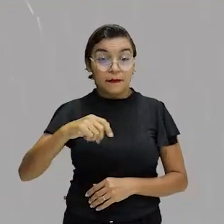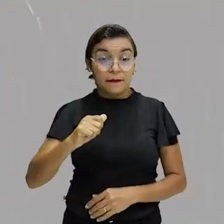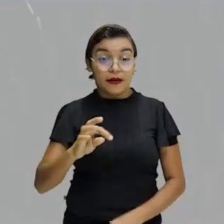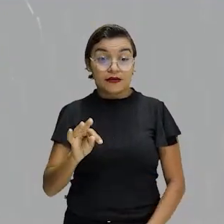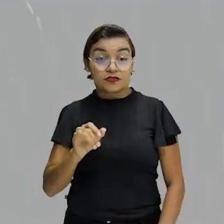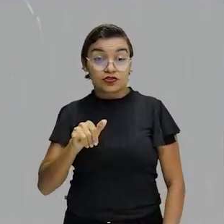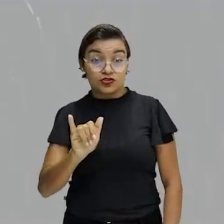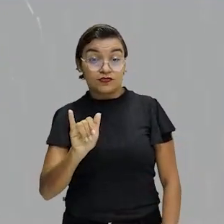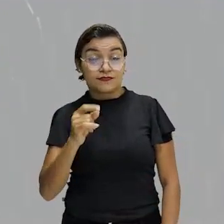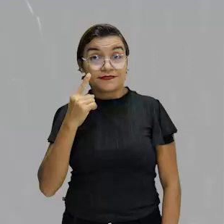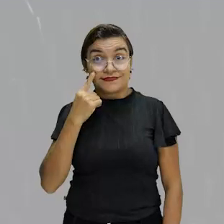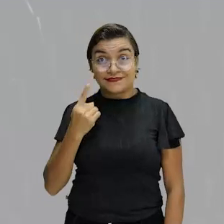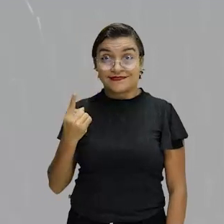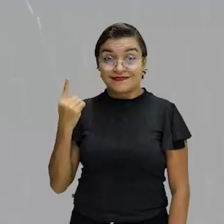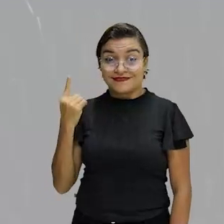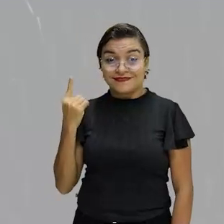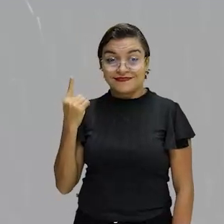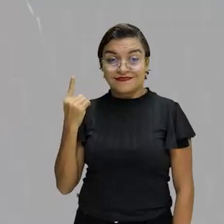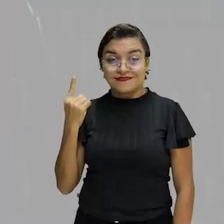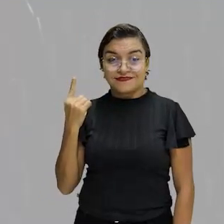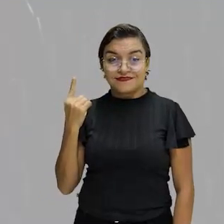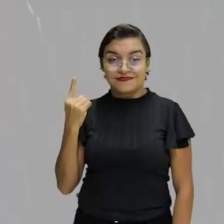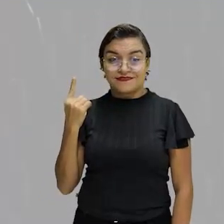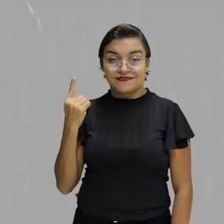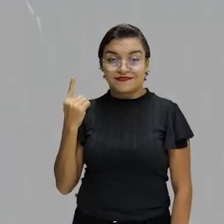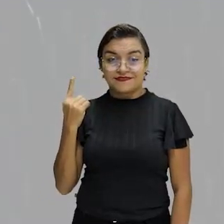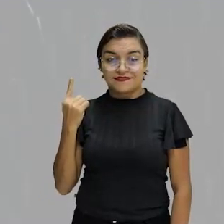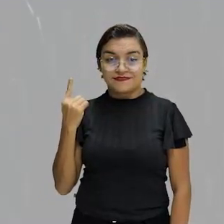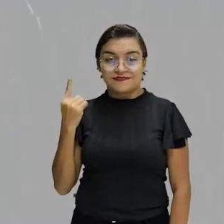pati_anjinho.solitário@hotmail.com. Pati, a gatinha,